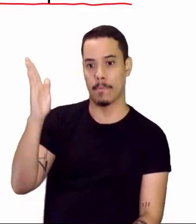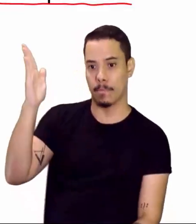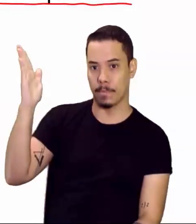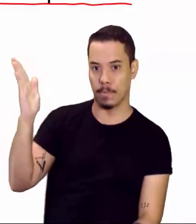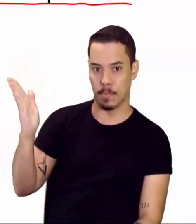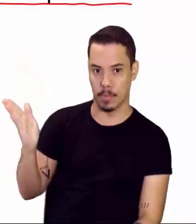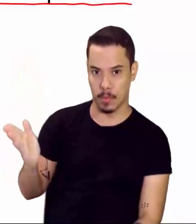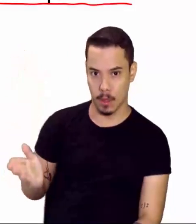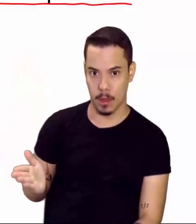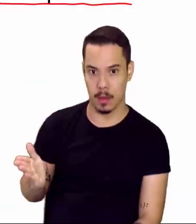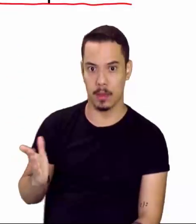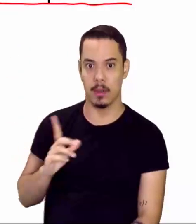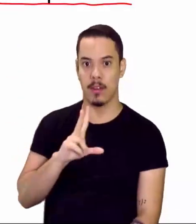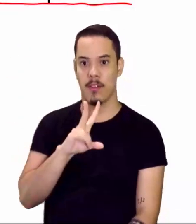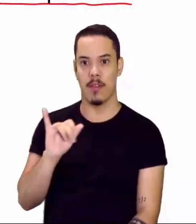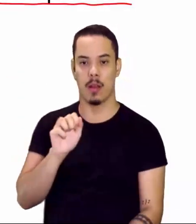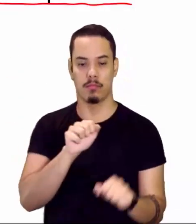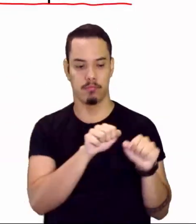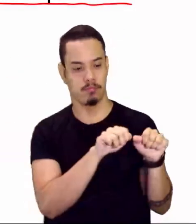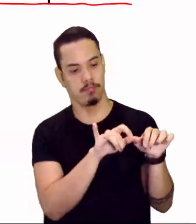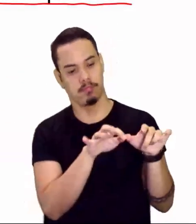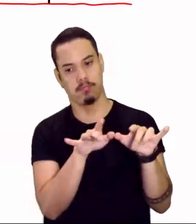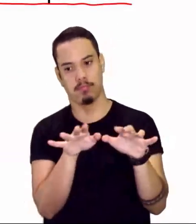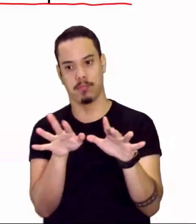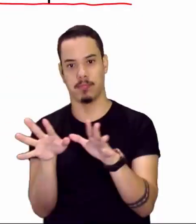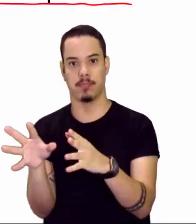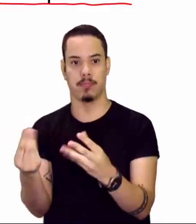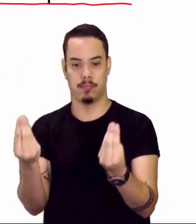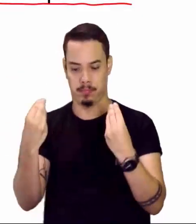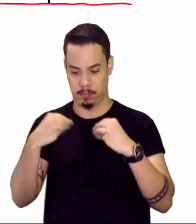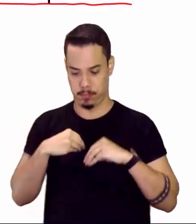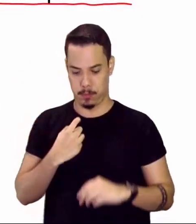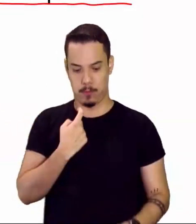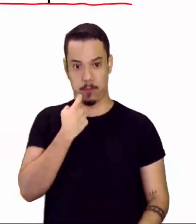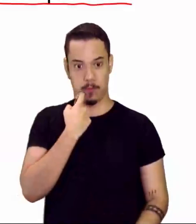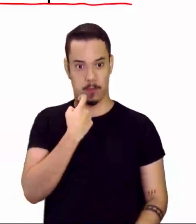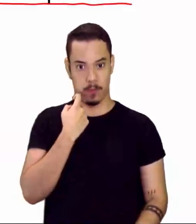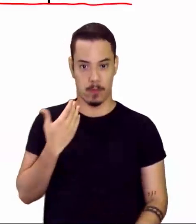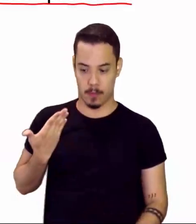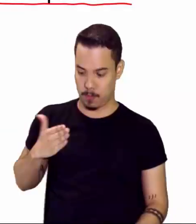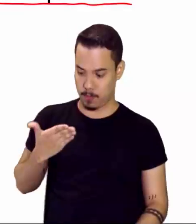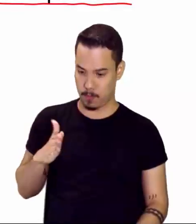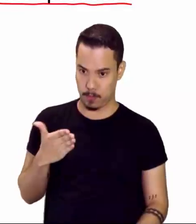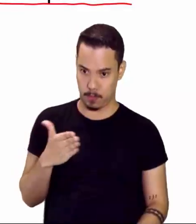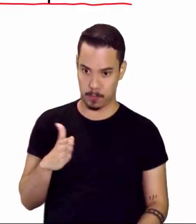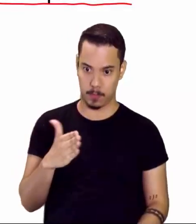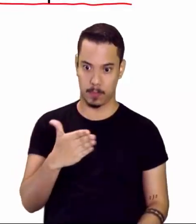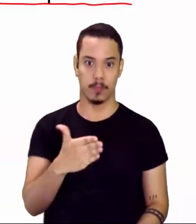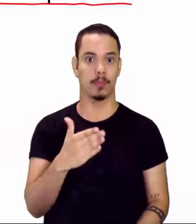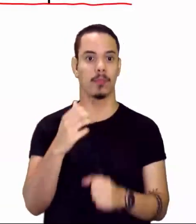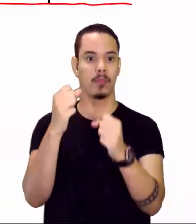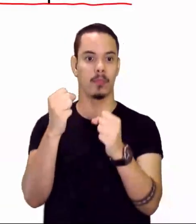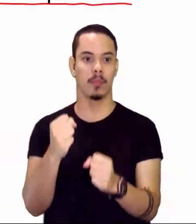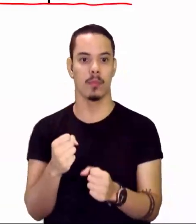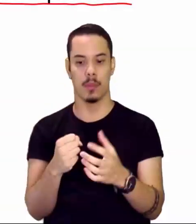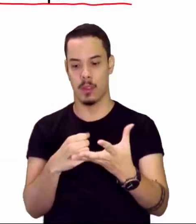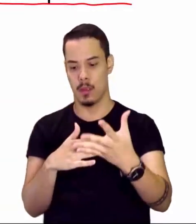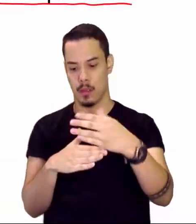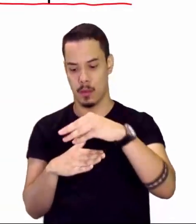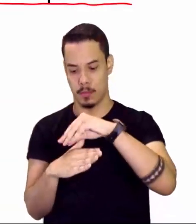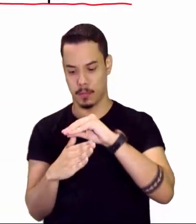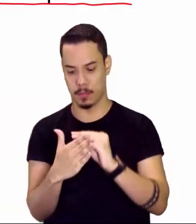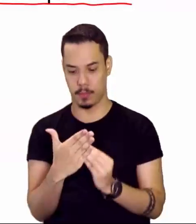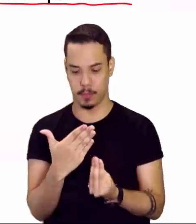né, eles sejam arrastados e possam, depois de estar lá no rio, passar pelas guelras